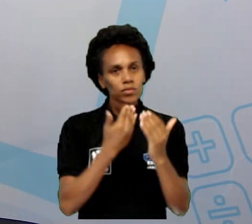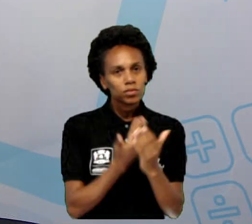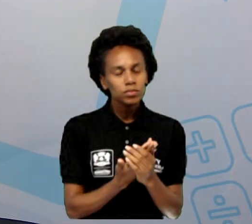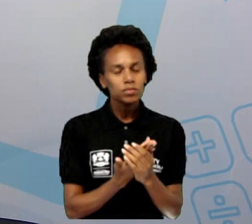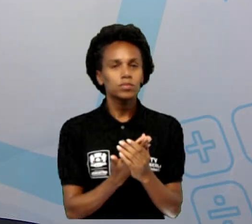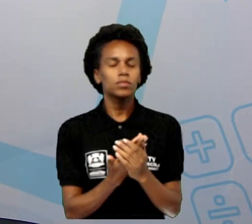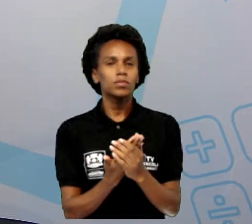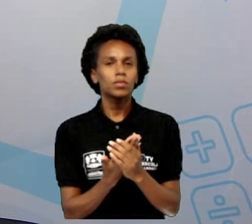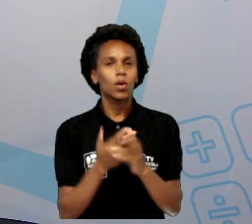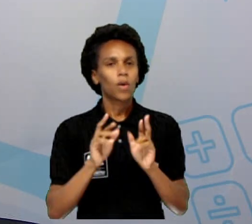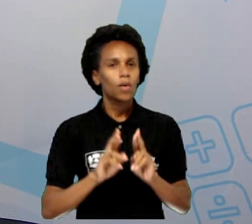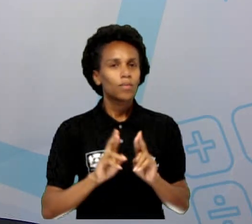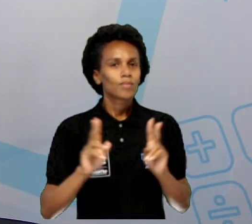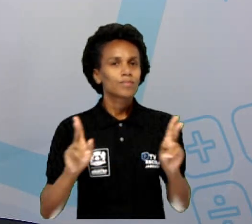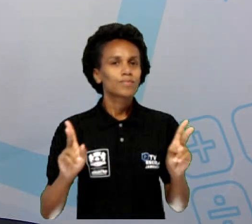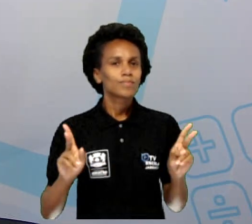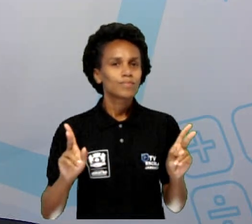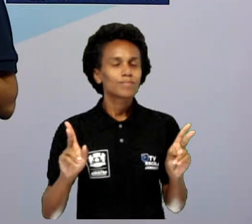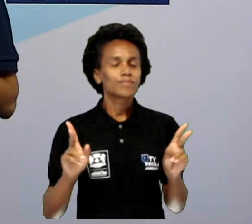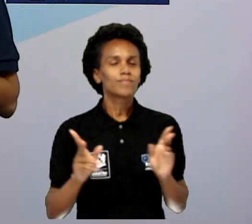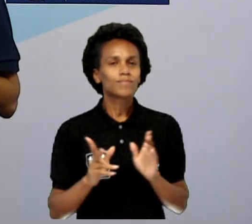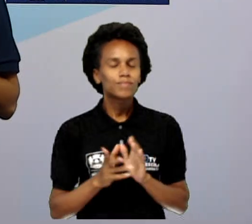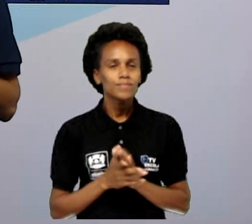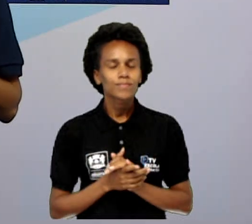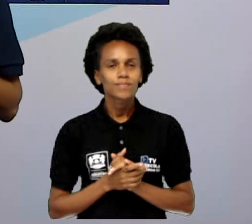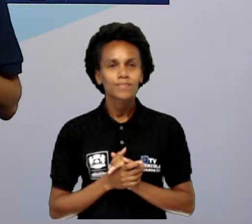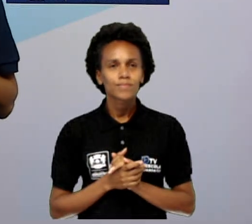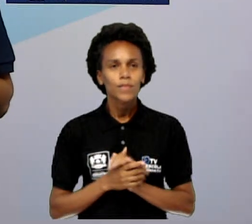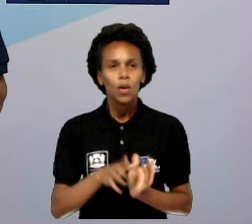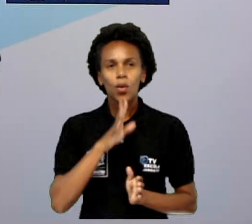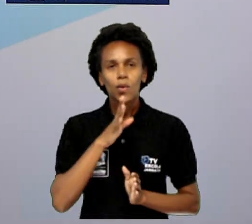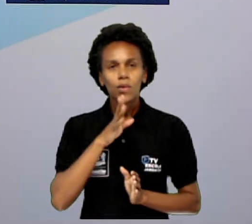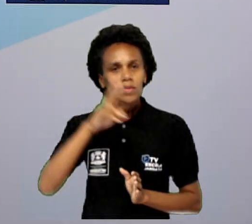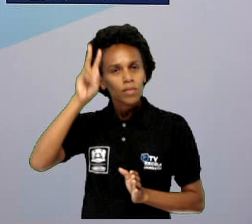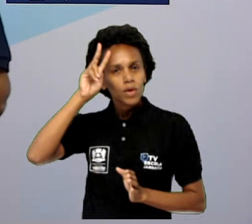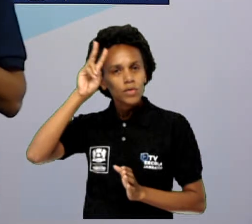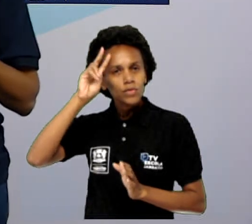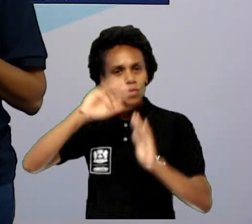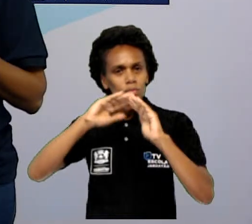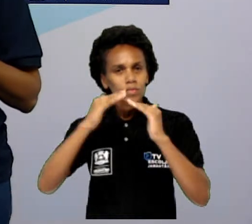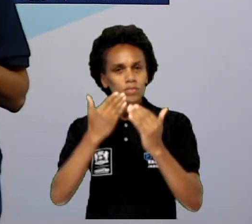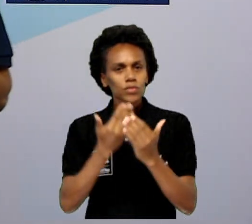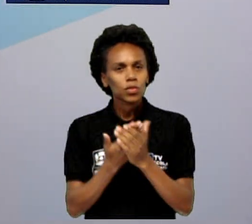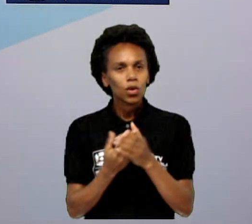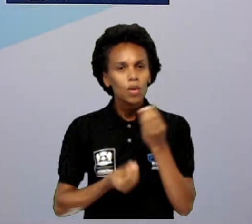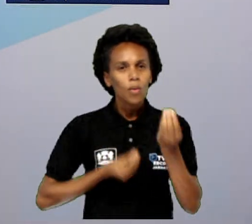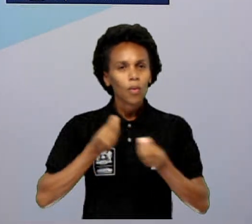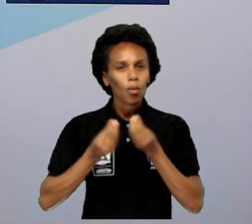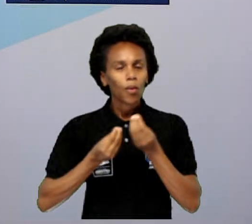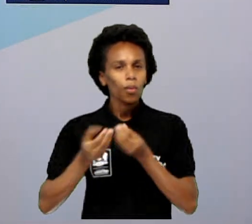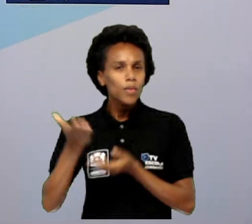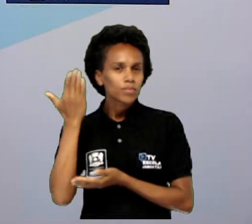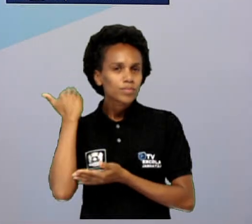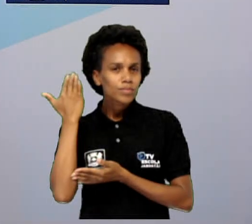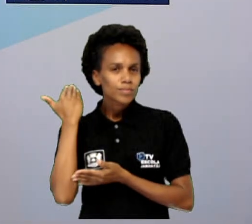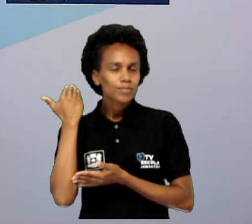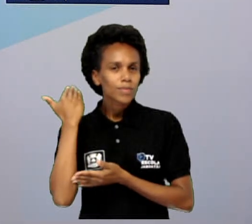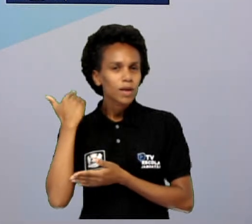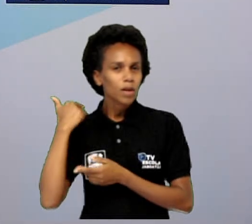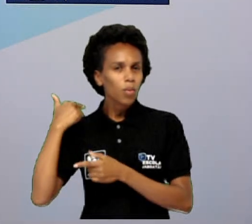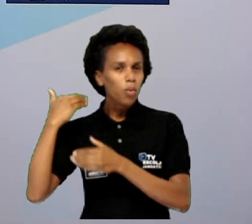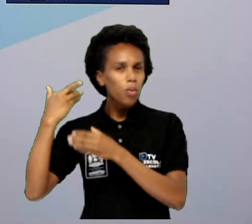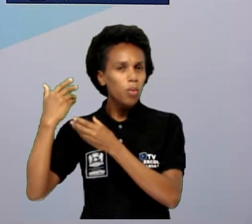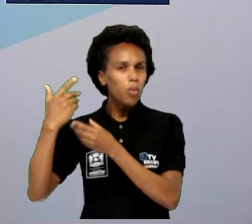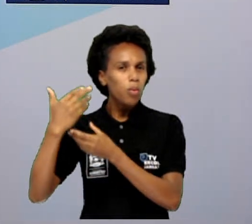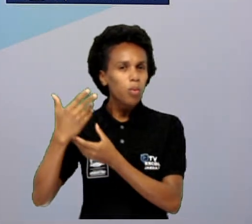história de como a escola ela começou lá no passado, né? E a gente veio trazendo para a nossa realidade hoje. Hoje